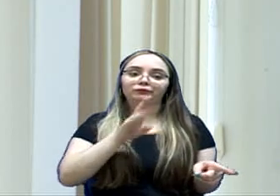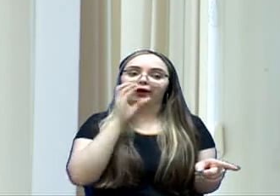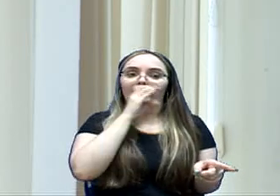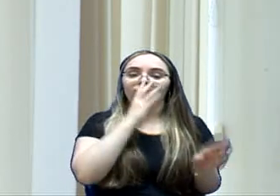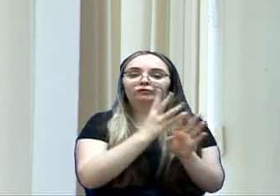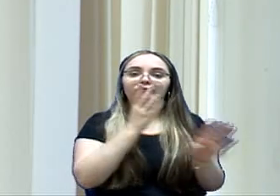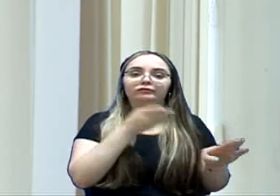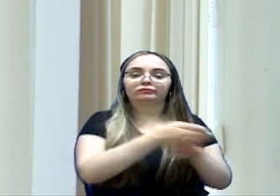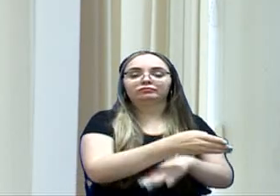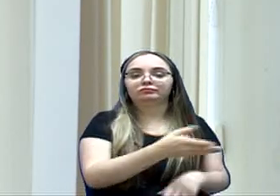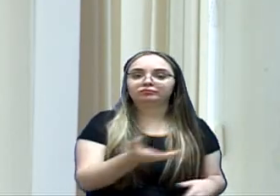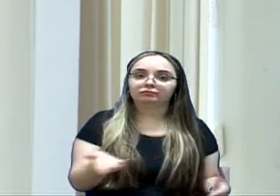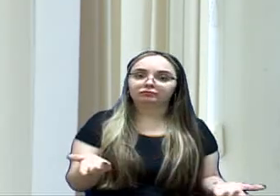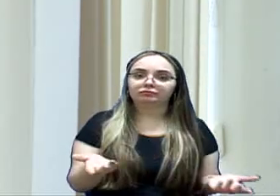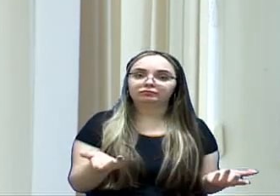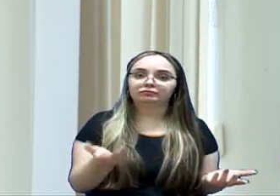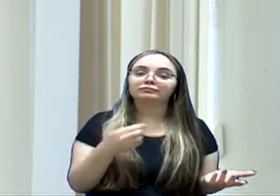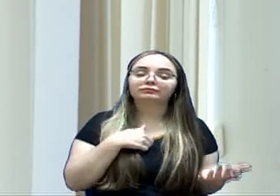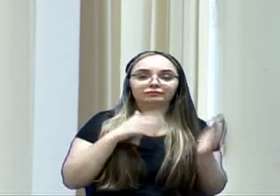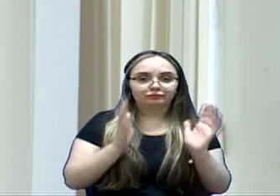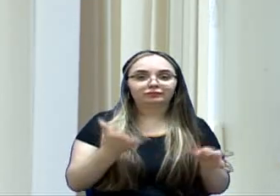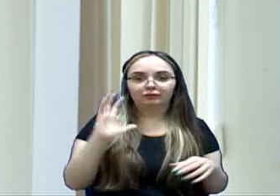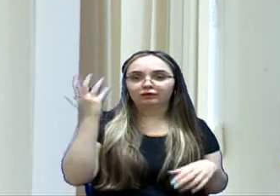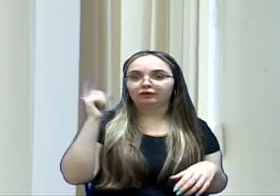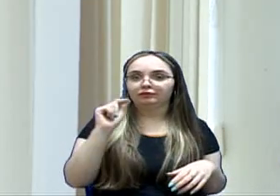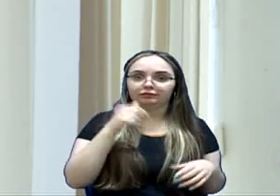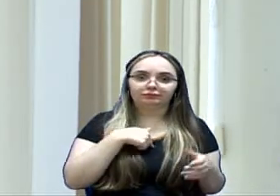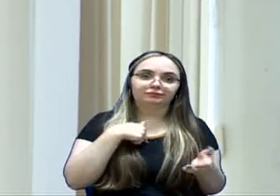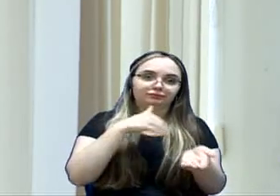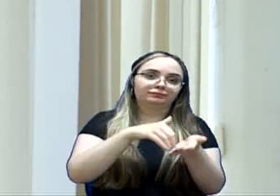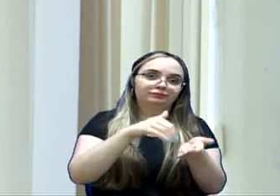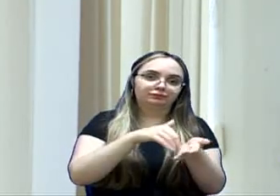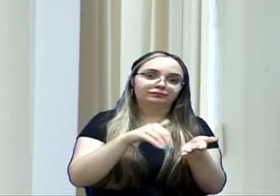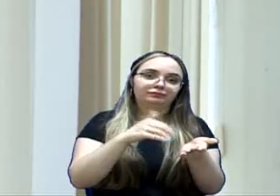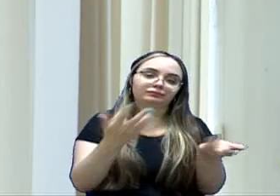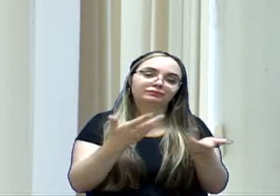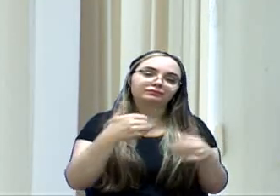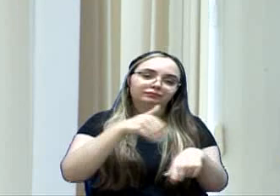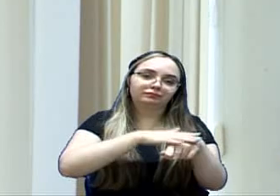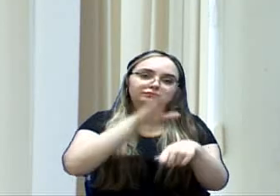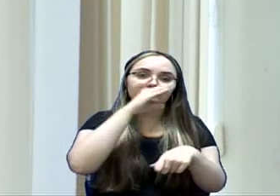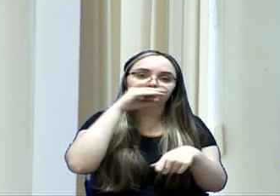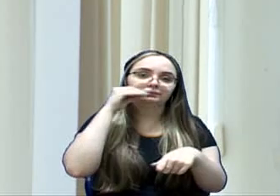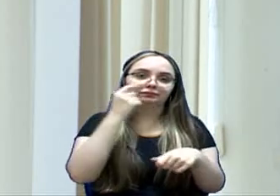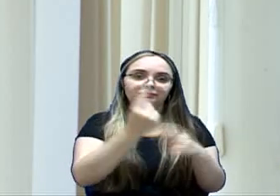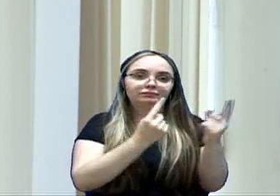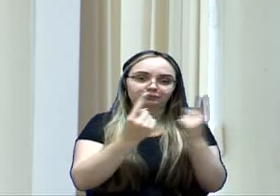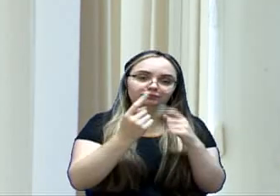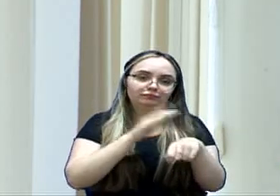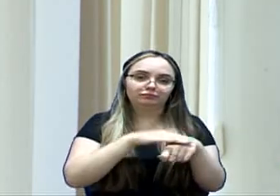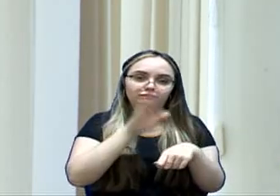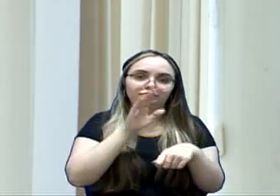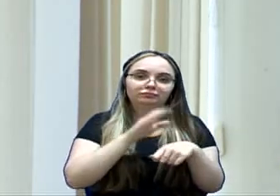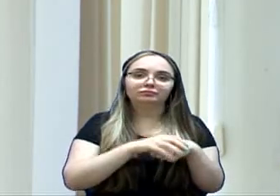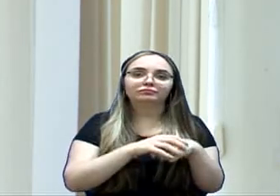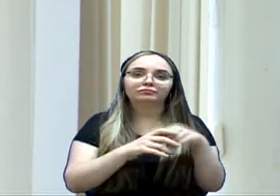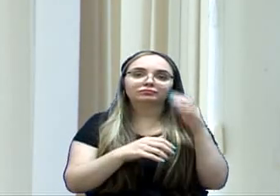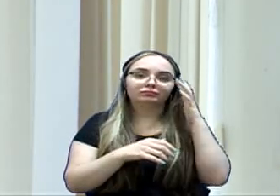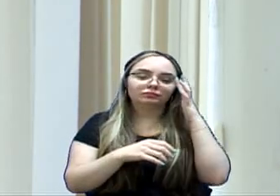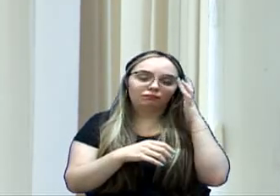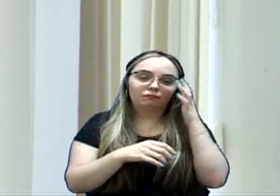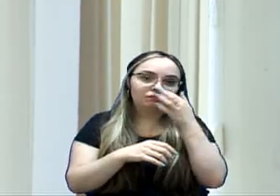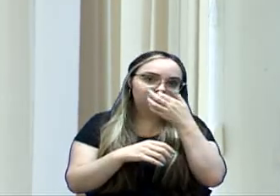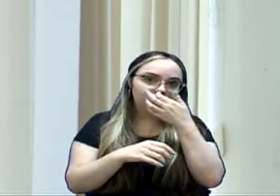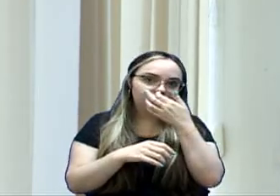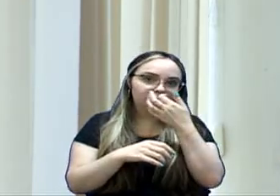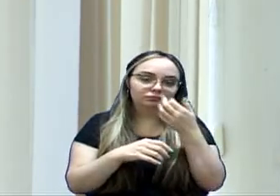de uma secretária chegar para mim e dizer, porque hoje eu atendo mais adultos devido à área que eu me subespecializei, e aqui eu